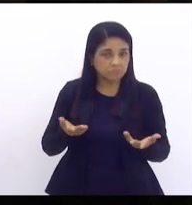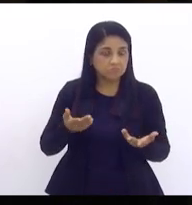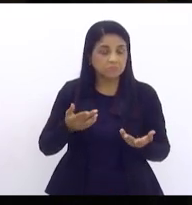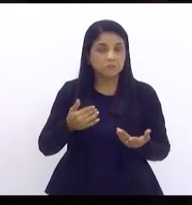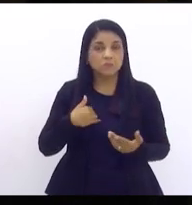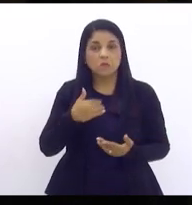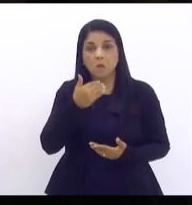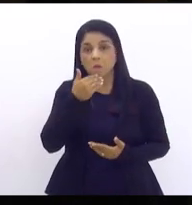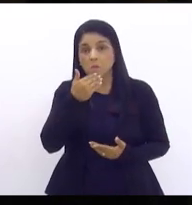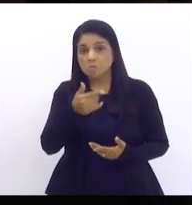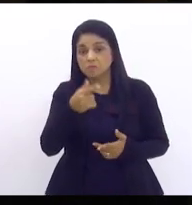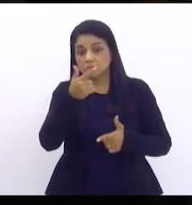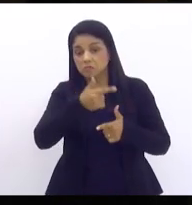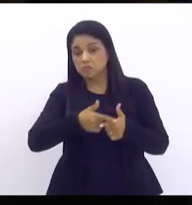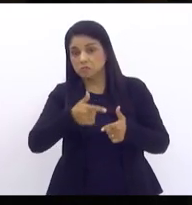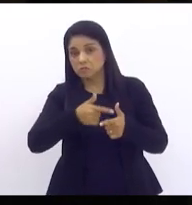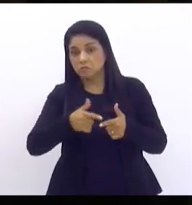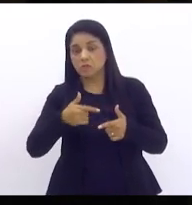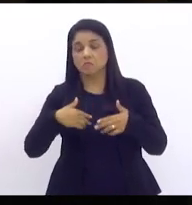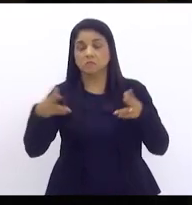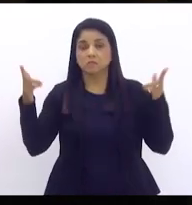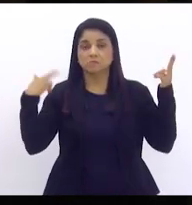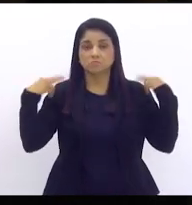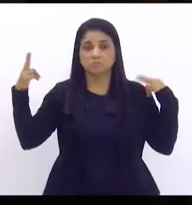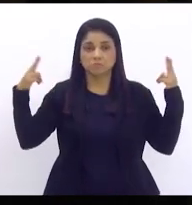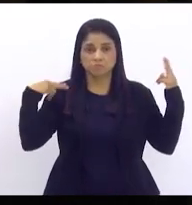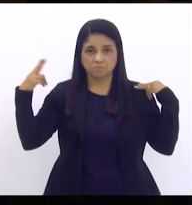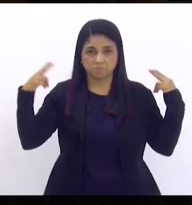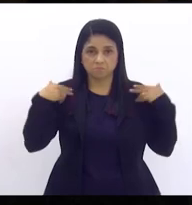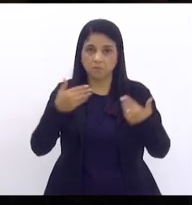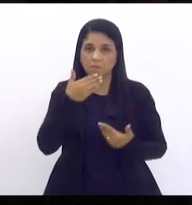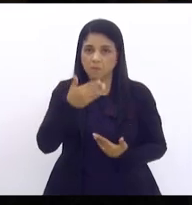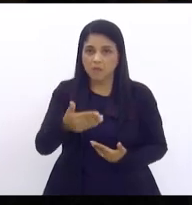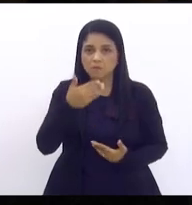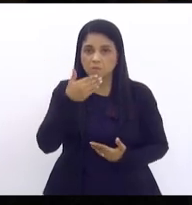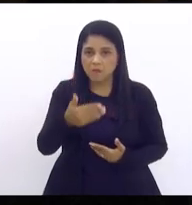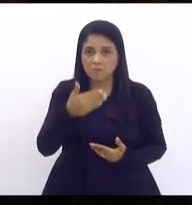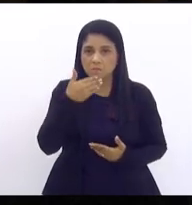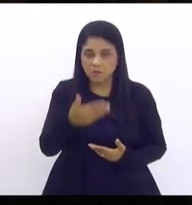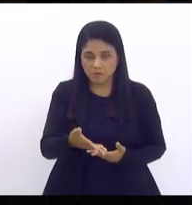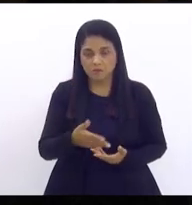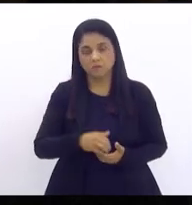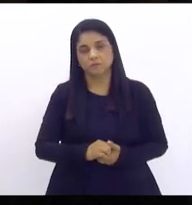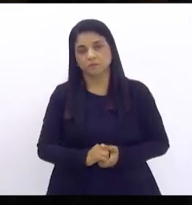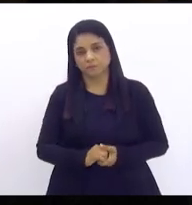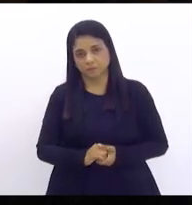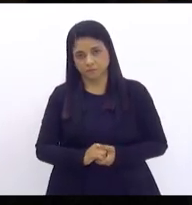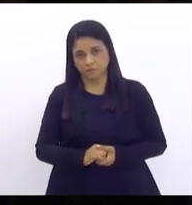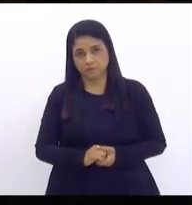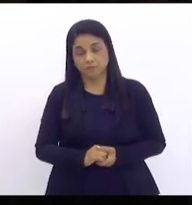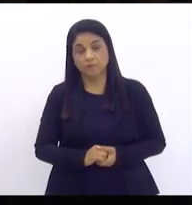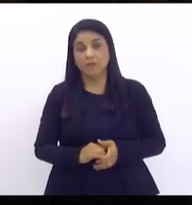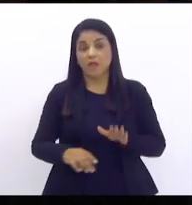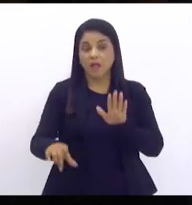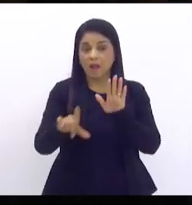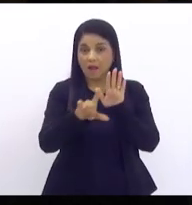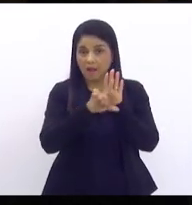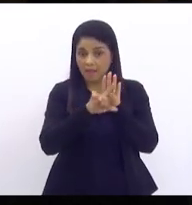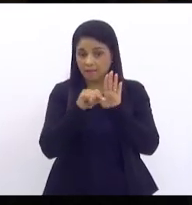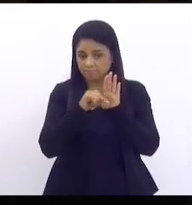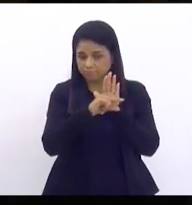demandas que os motoristas fazem. Mas esta lei ainda, senhor presidente,